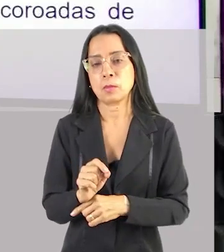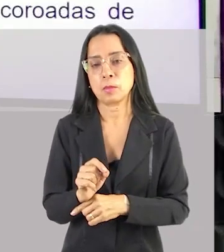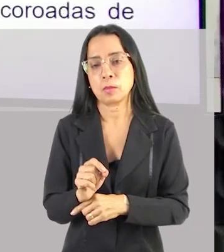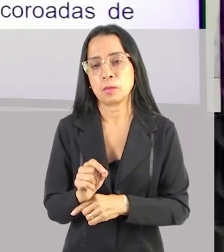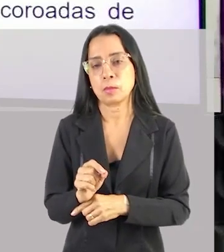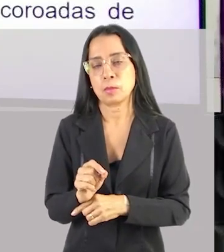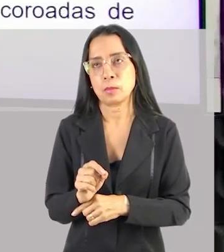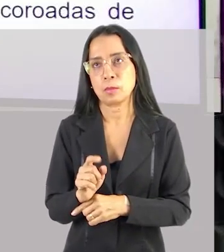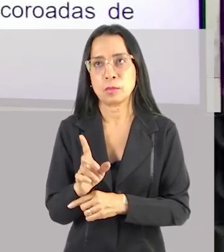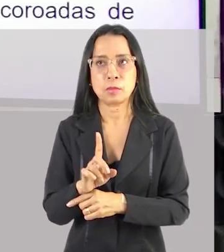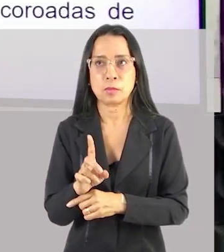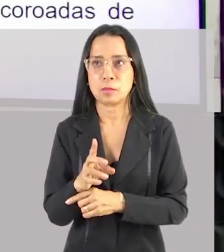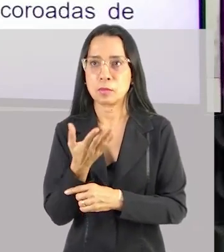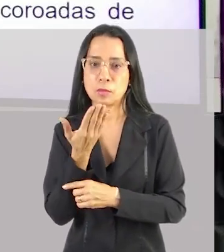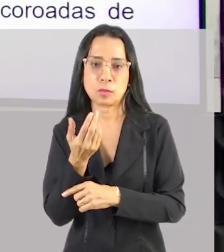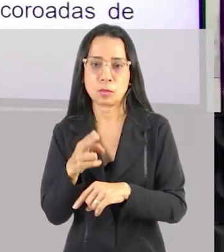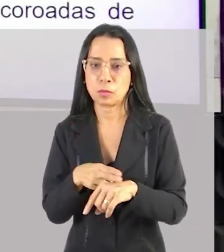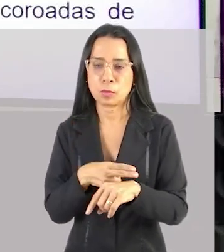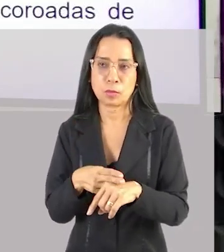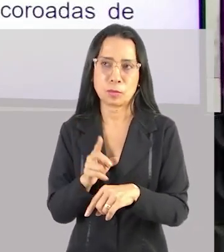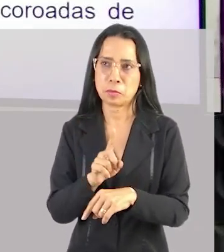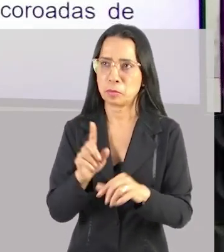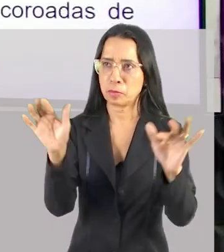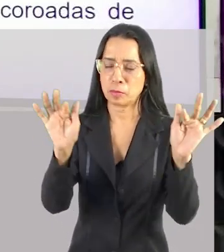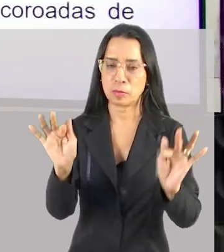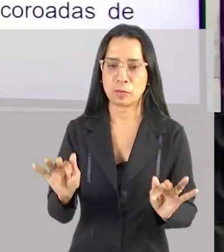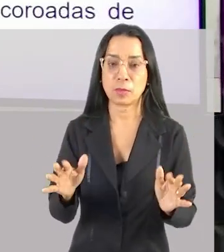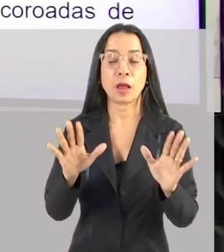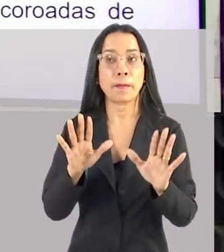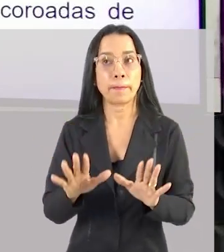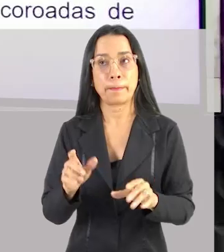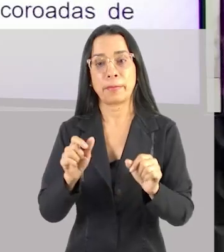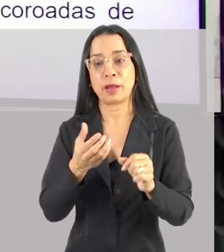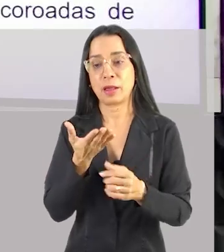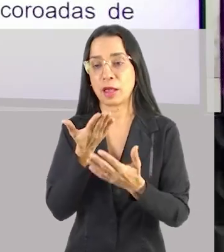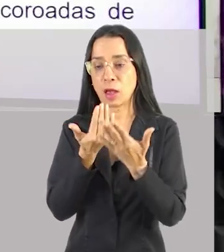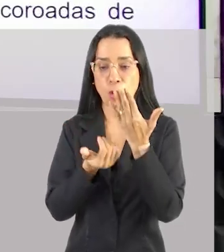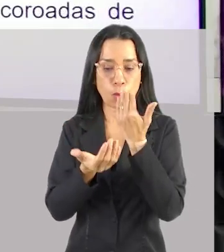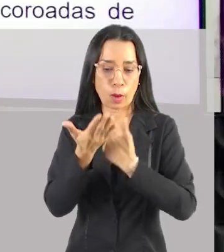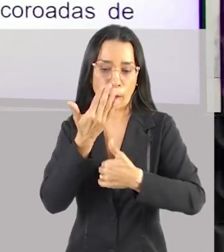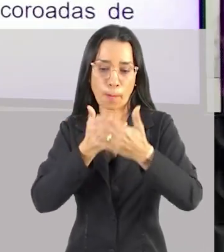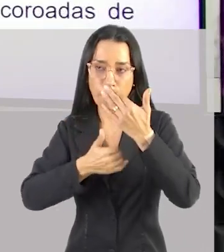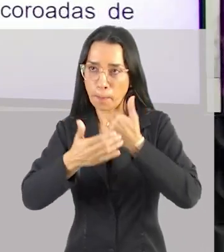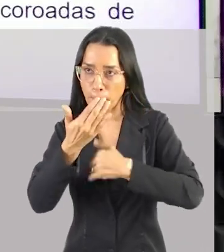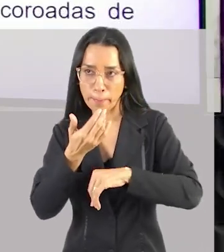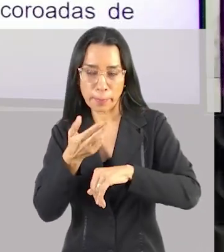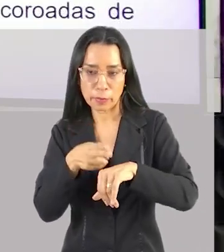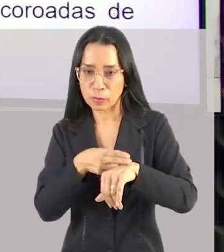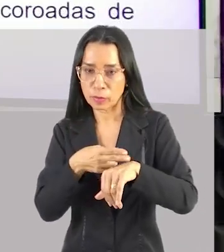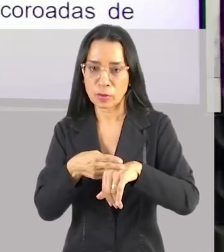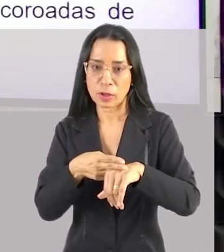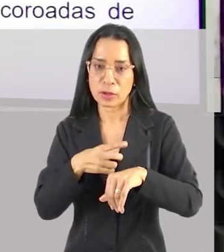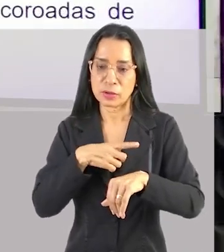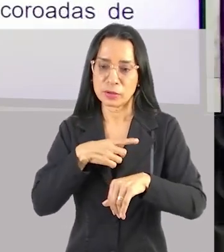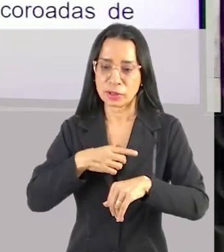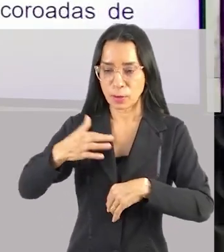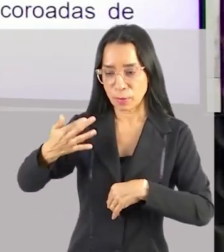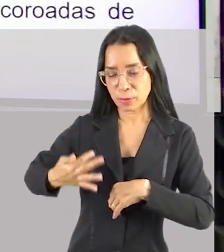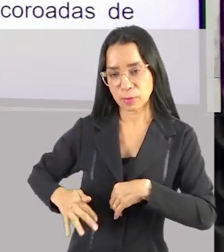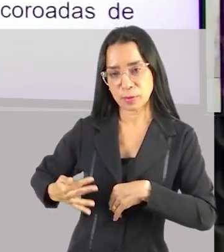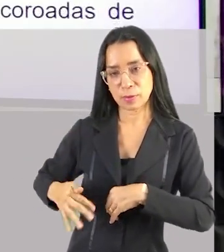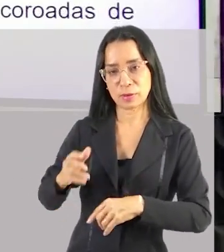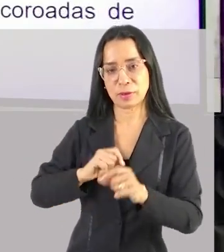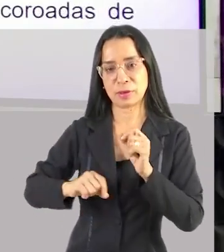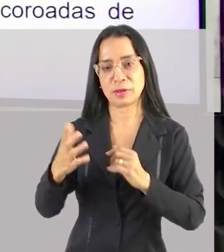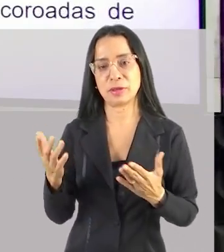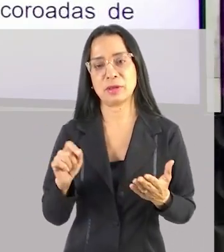e eu não comer o chocolate, logo eu não vou ser feliz. Mas também, se eu comer muito chocolate, eu vou ter uma dor de barriga, né? Então,